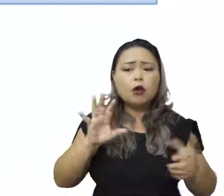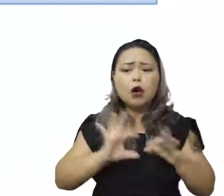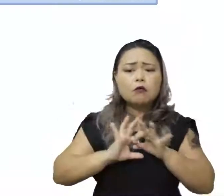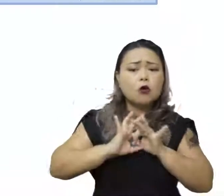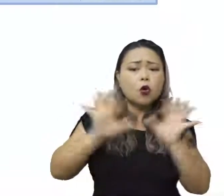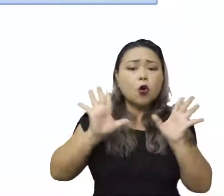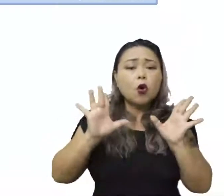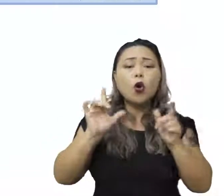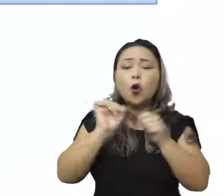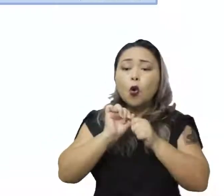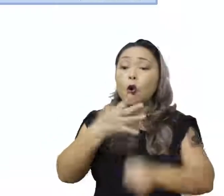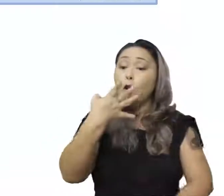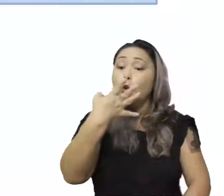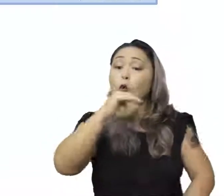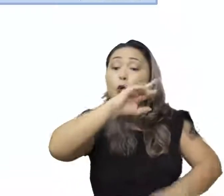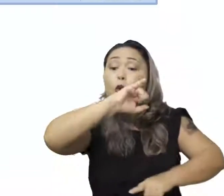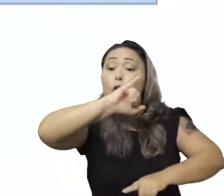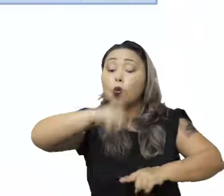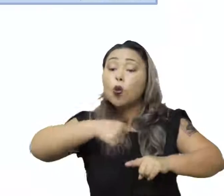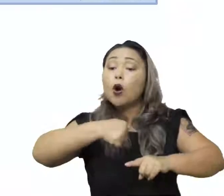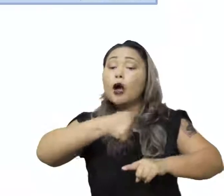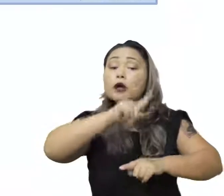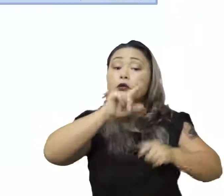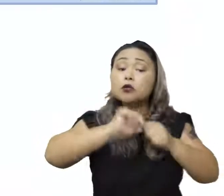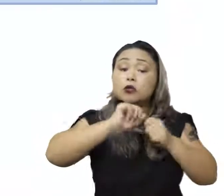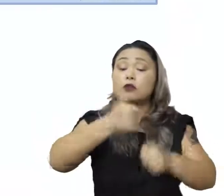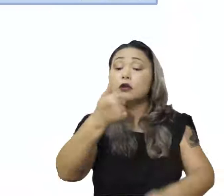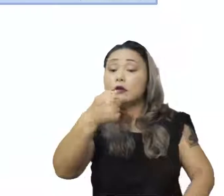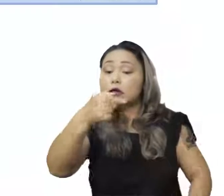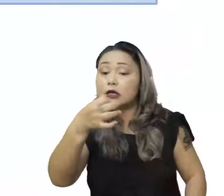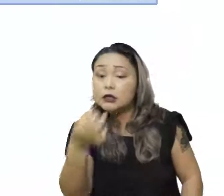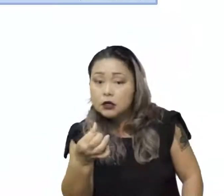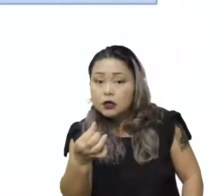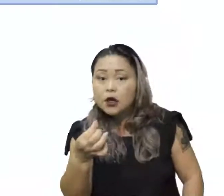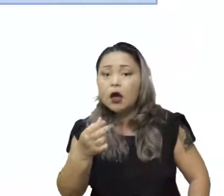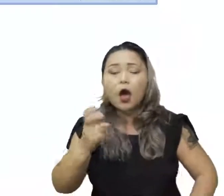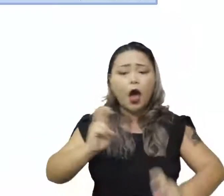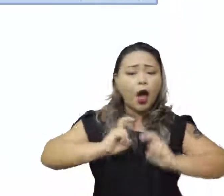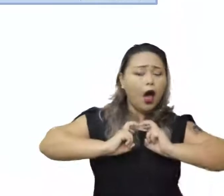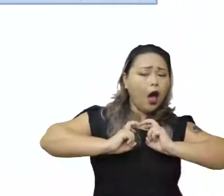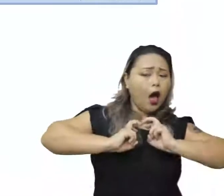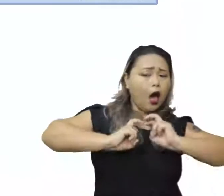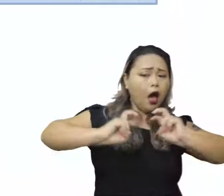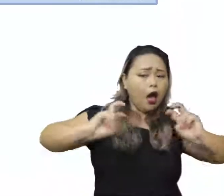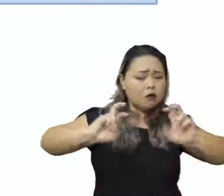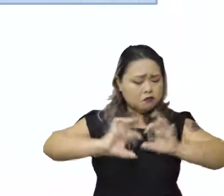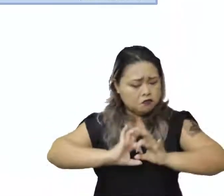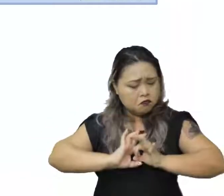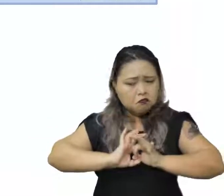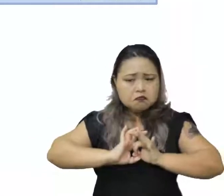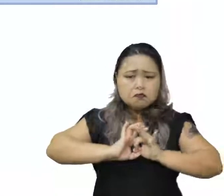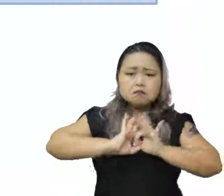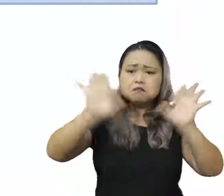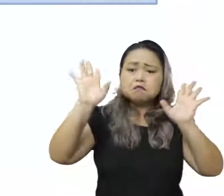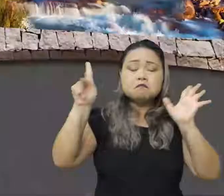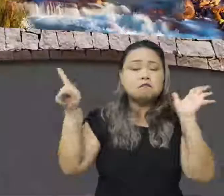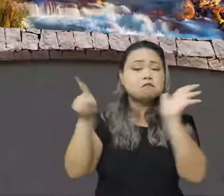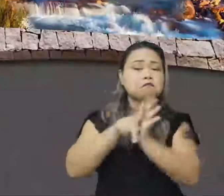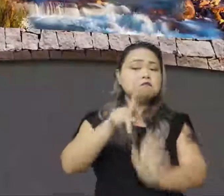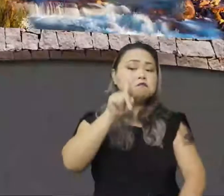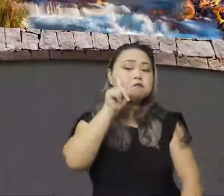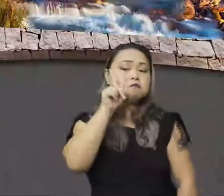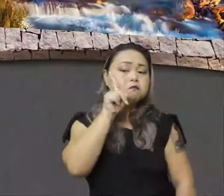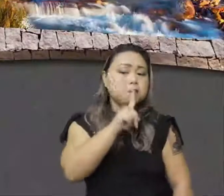em 4 de julho de 1776, proclamação da independência dos Estados Unidos.